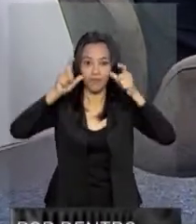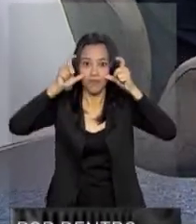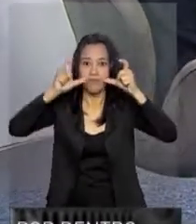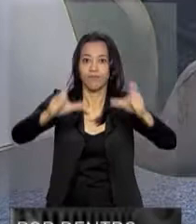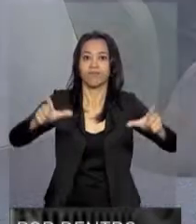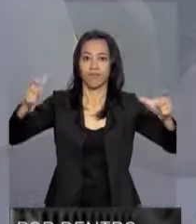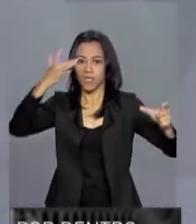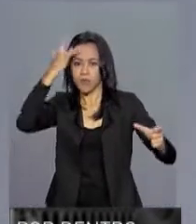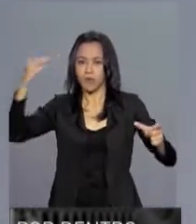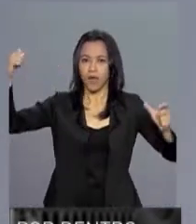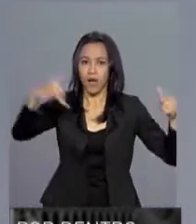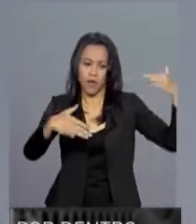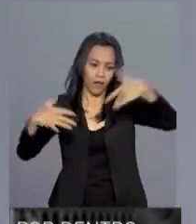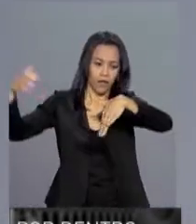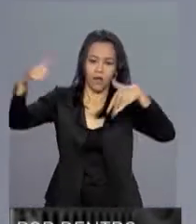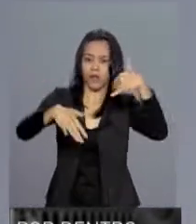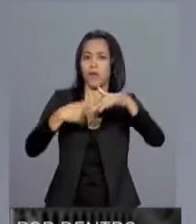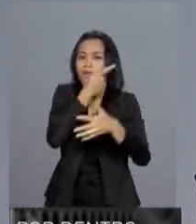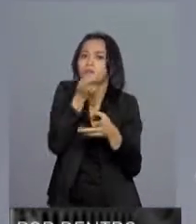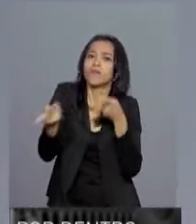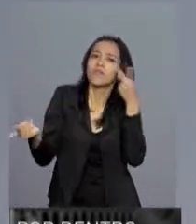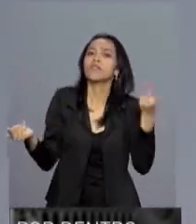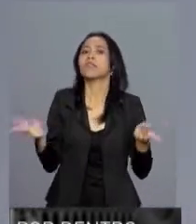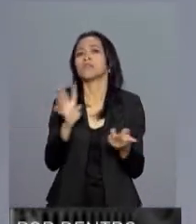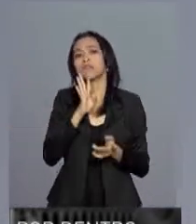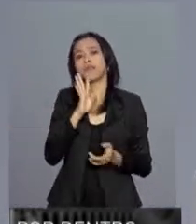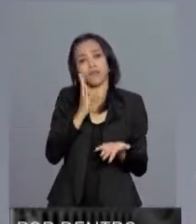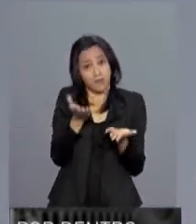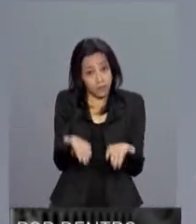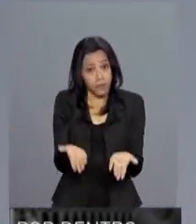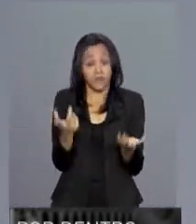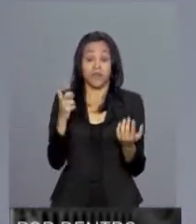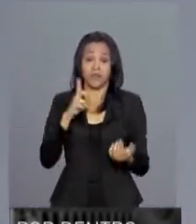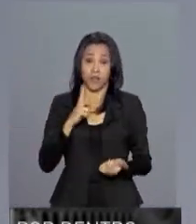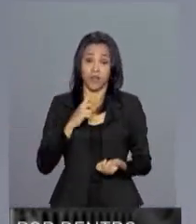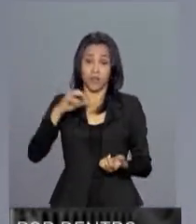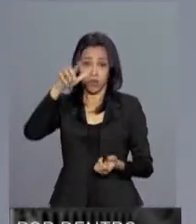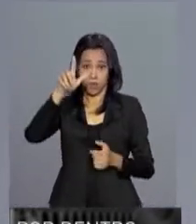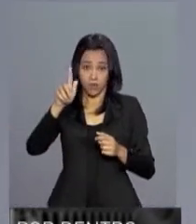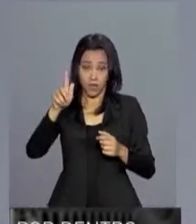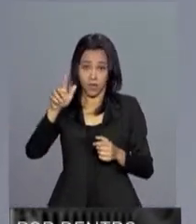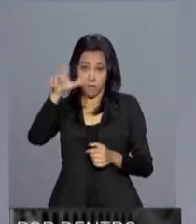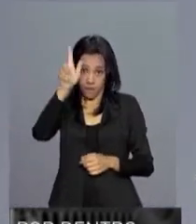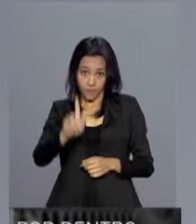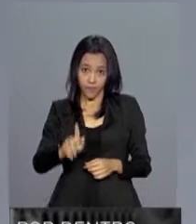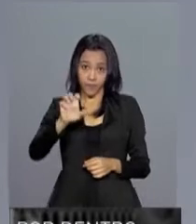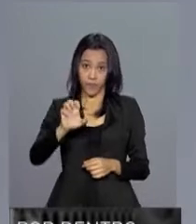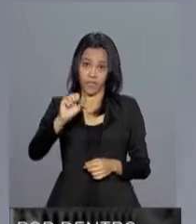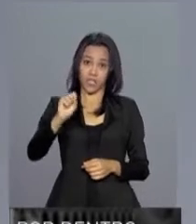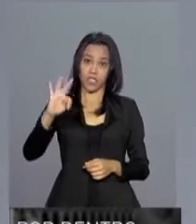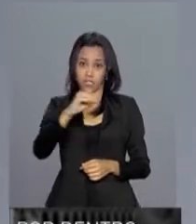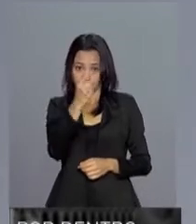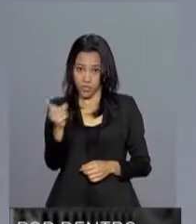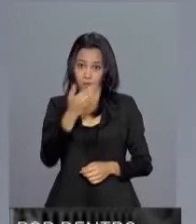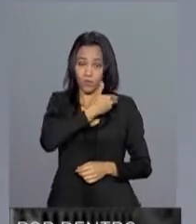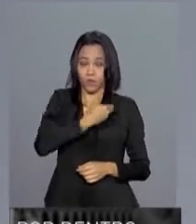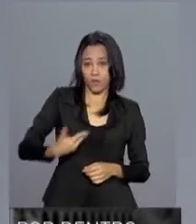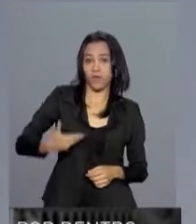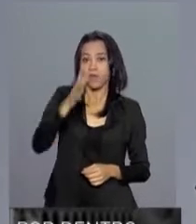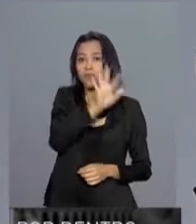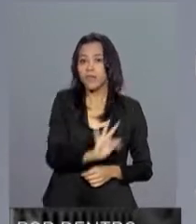aa população nós temos sobre a gestão do governo federal um dos museus mais importantes e mais